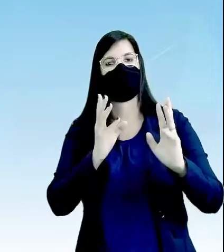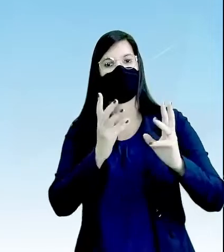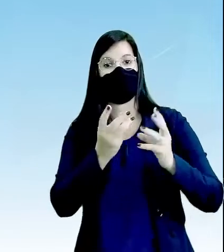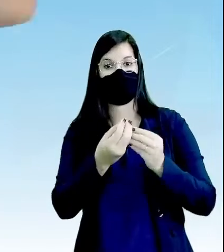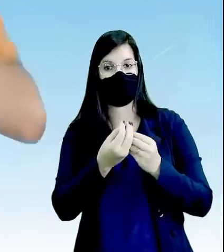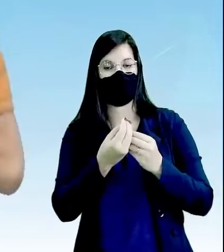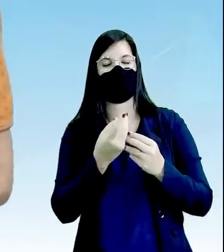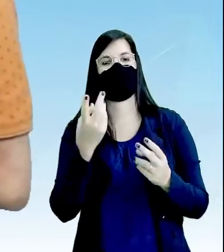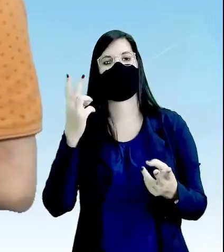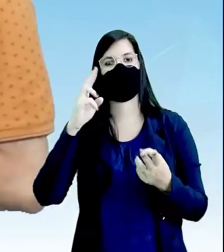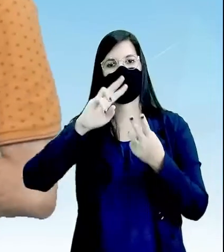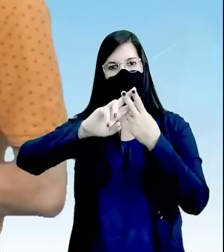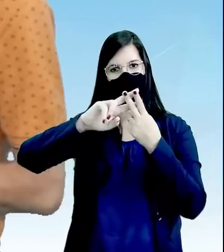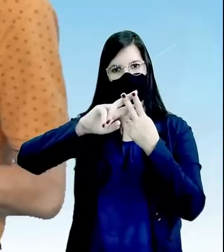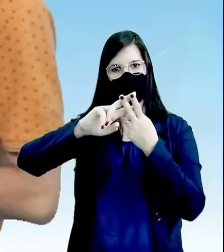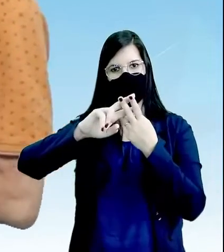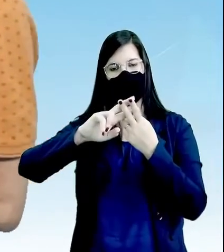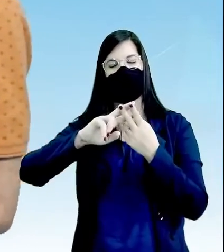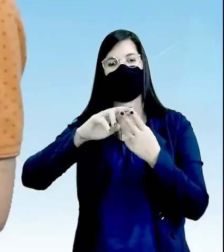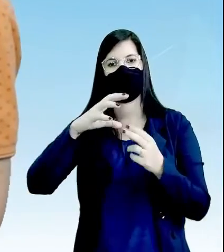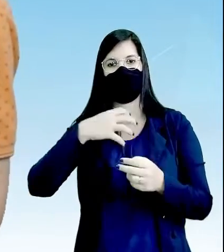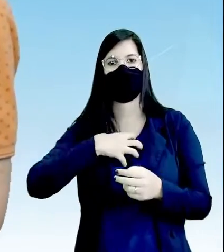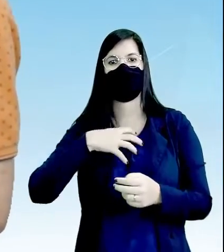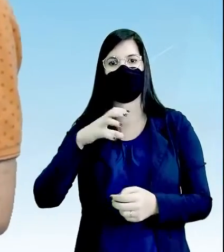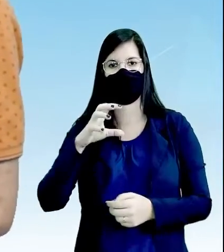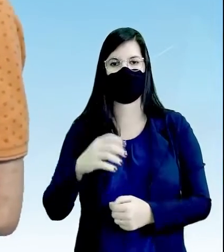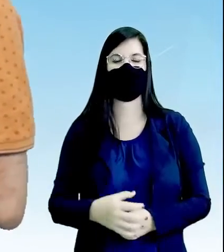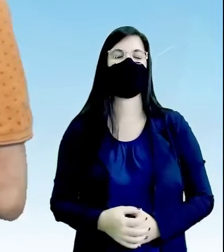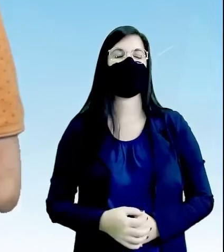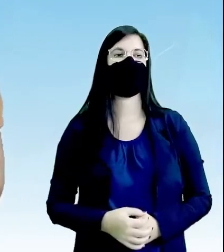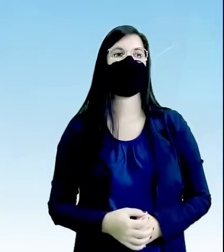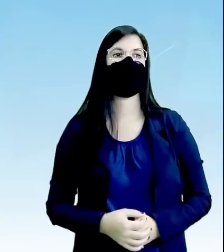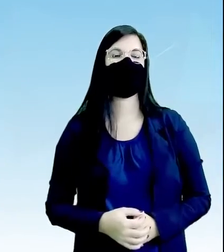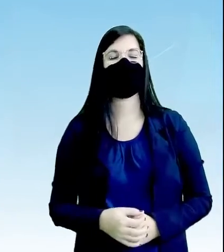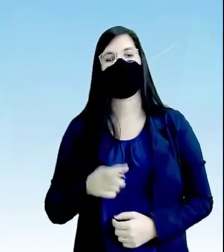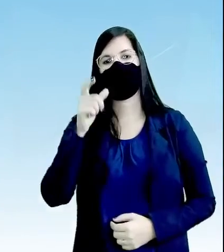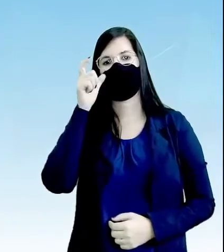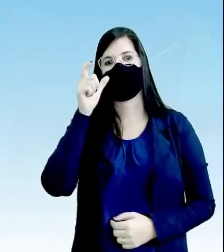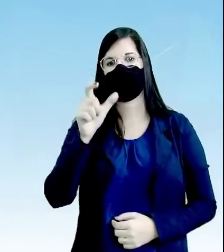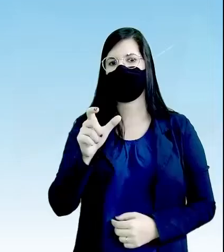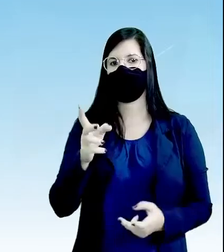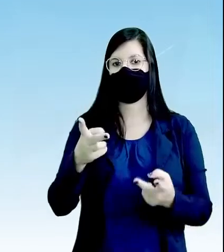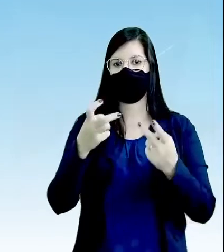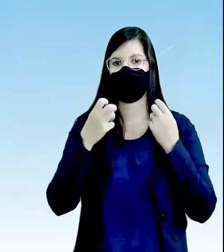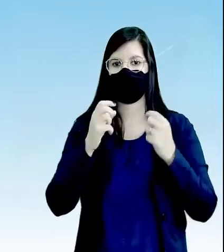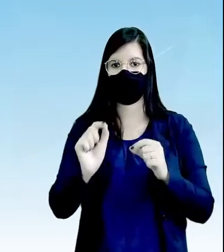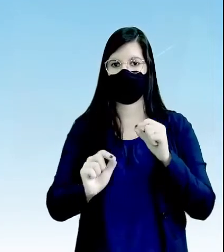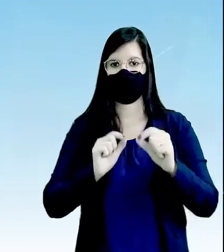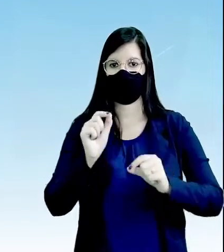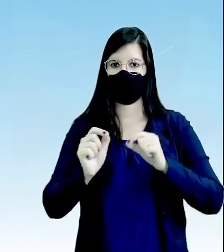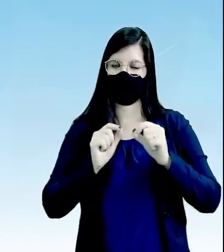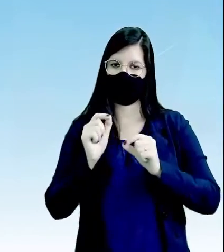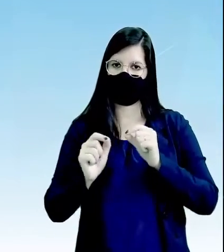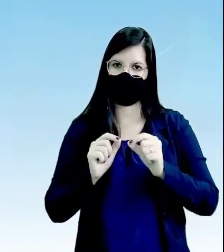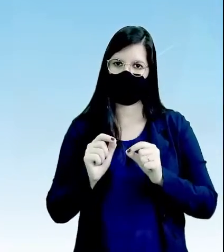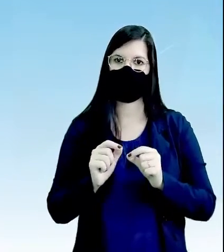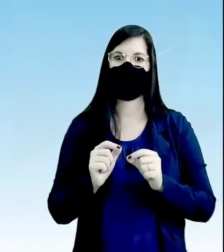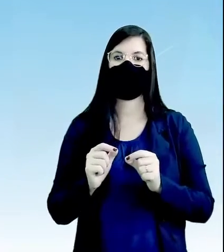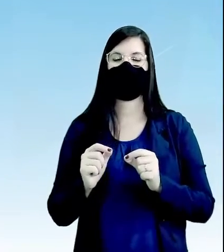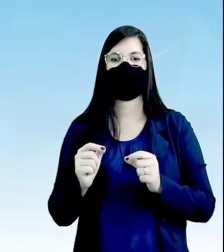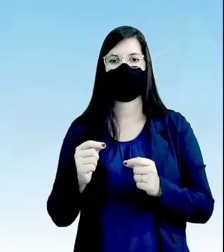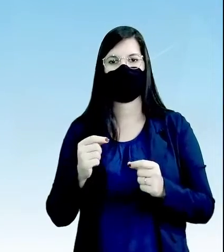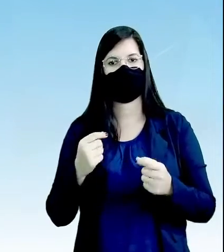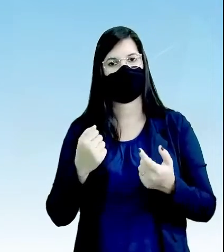de lá irem para a prisão na Bahia. O interessante aqui observar, como você falou, é o seguinte: servir